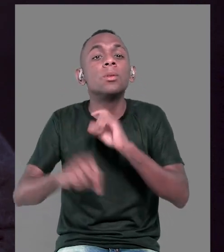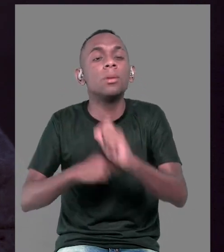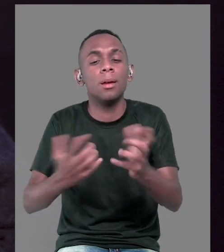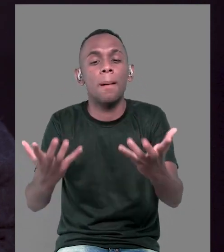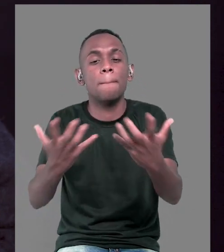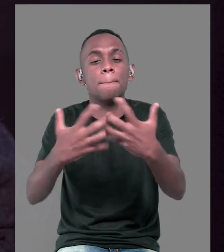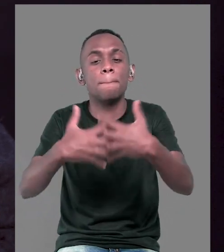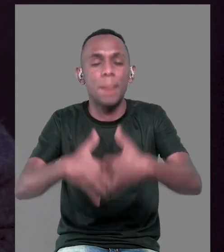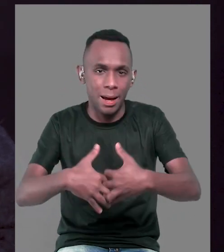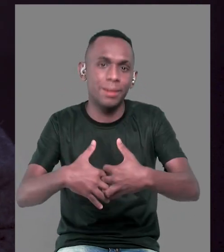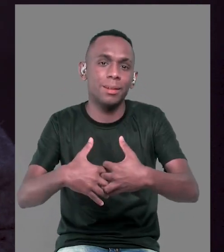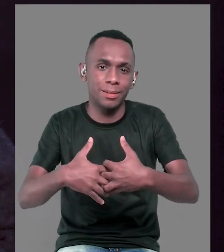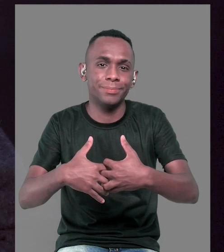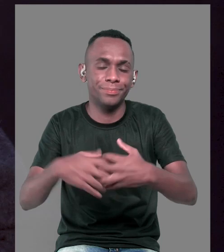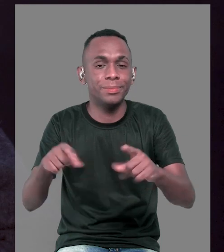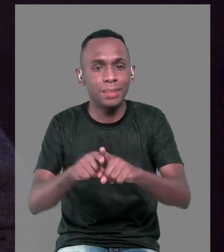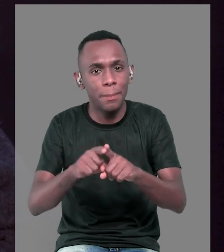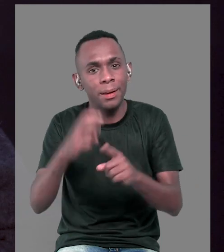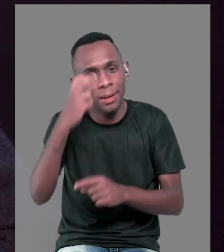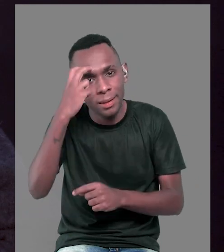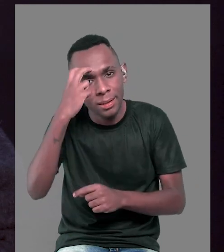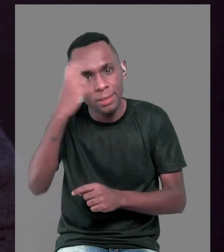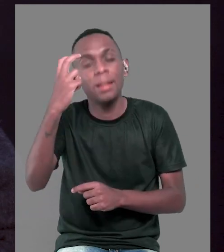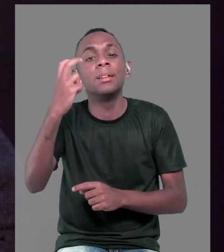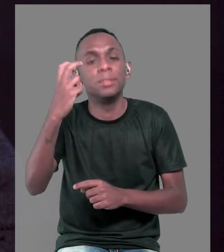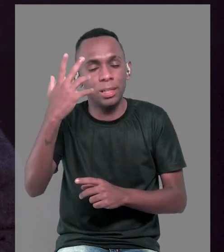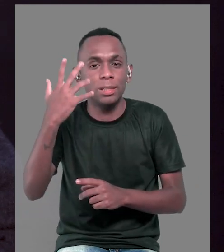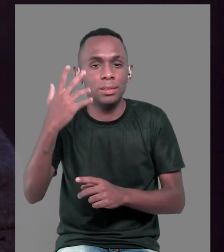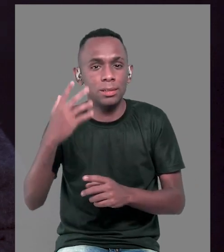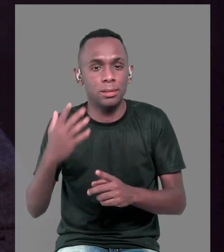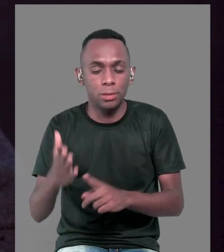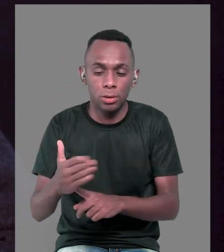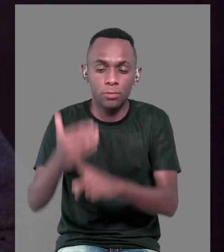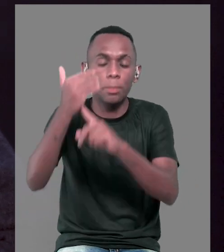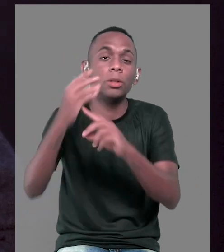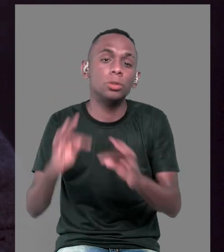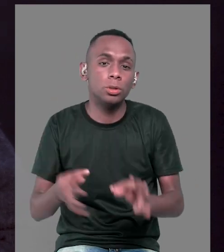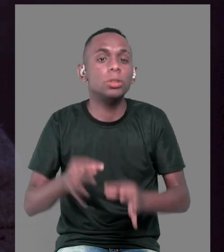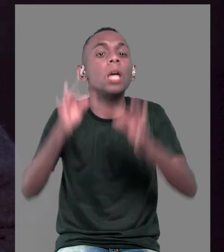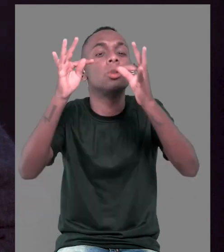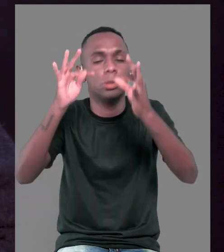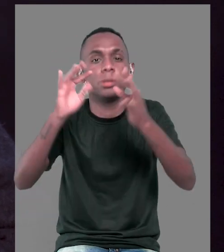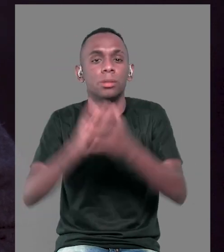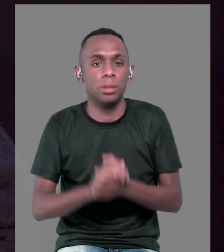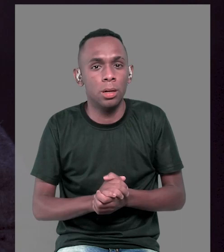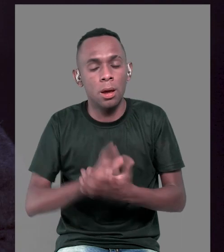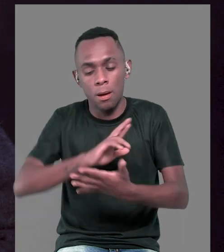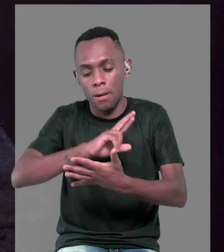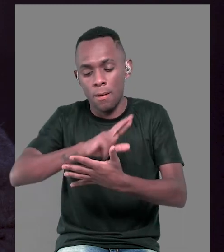Nos coloca diante da inteligência artificial, do Big Data, do Machine Learning, do